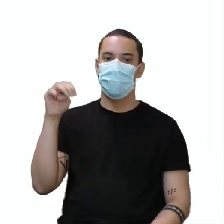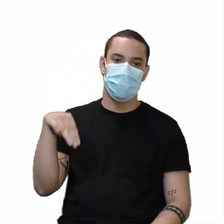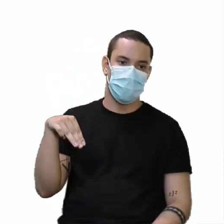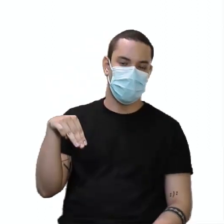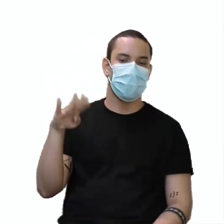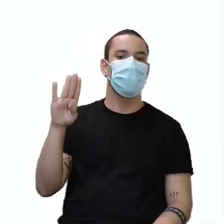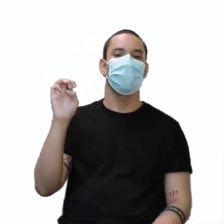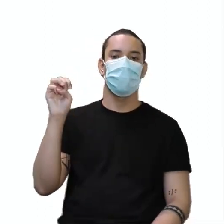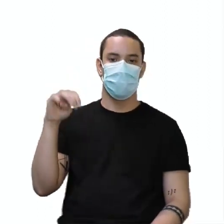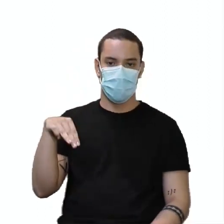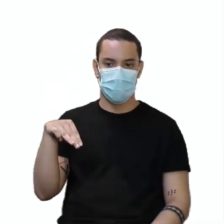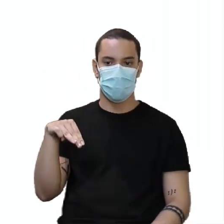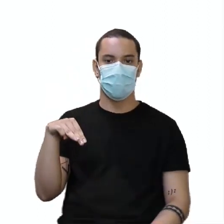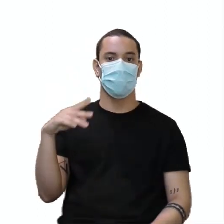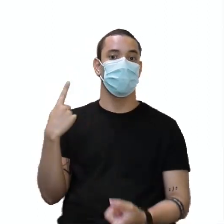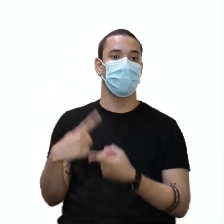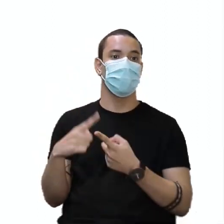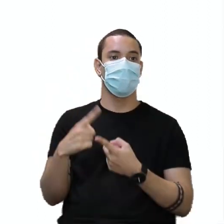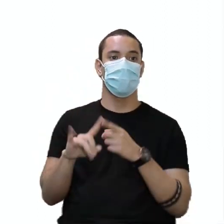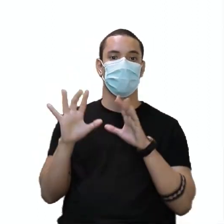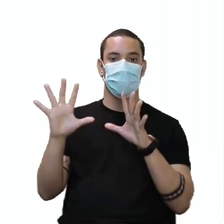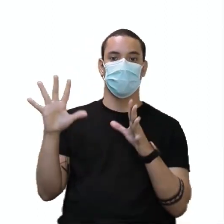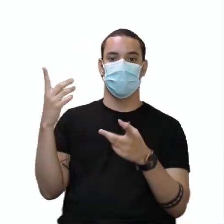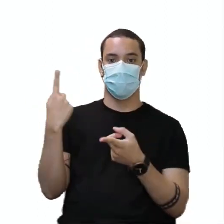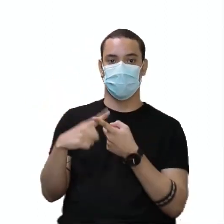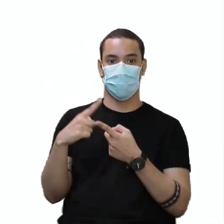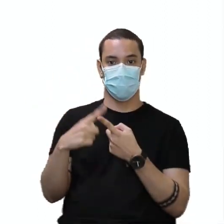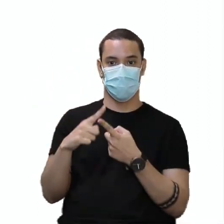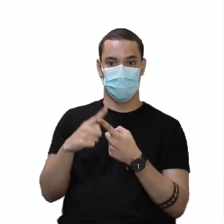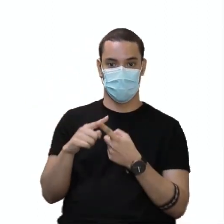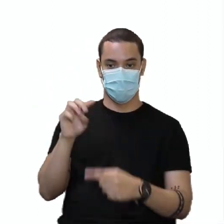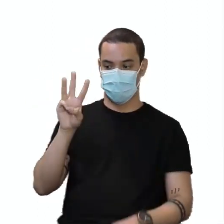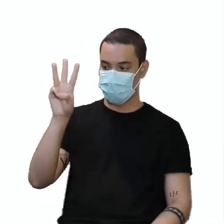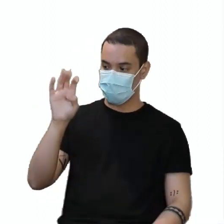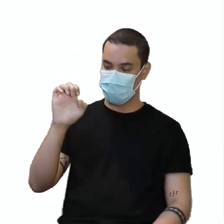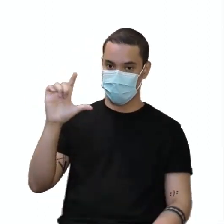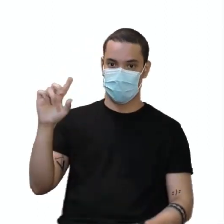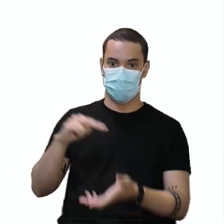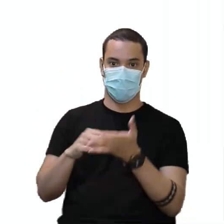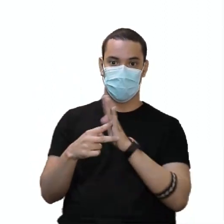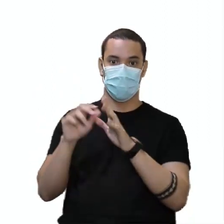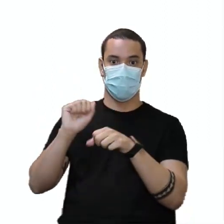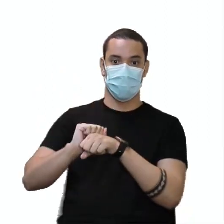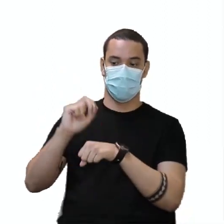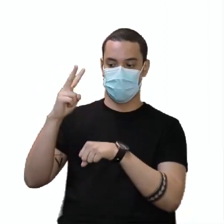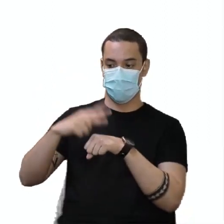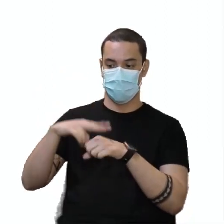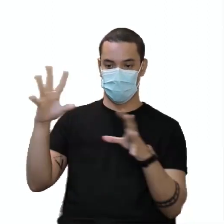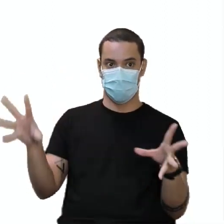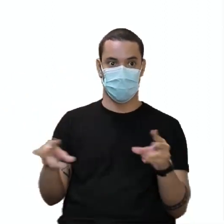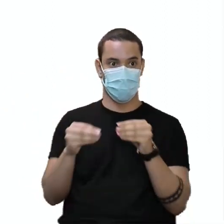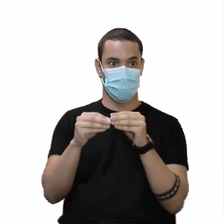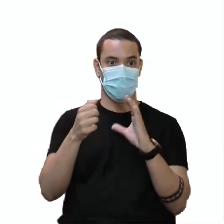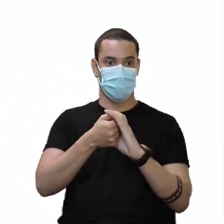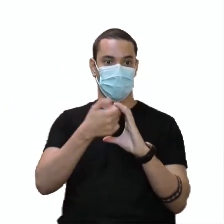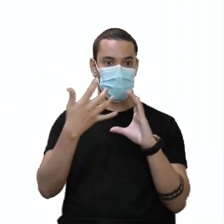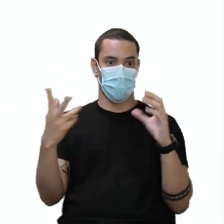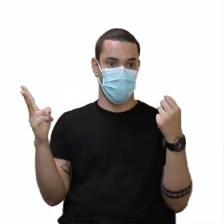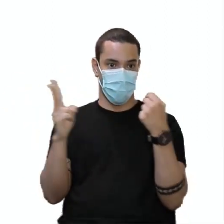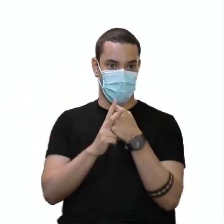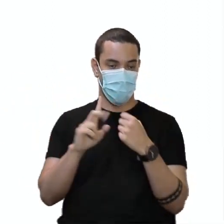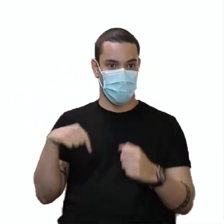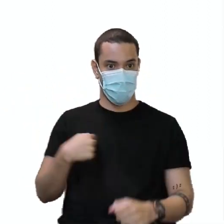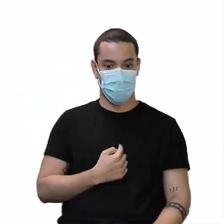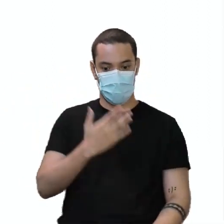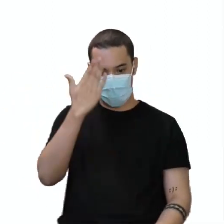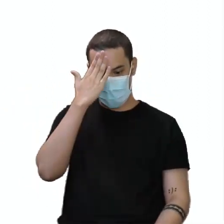bem, very well. Por que well? Aqui você vai, esse aqui é um advérbio, ele vai caracterizar o verbo. A forma que eu sei